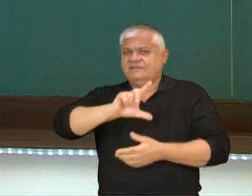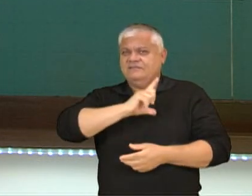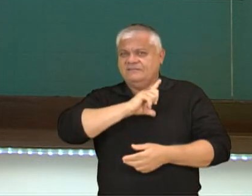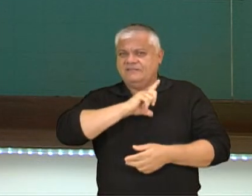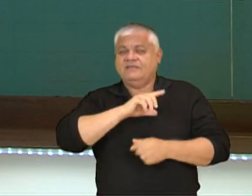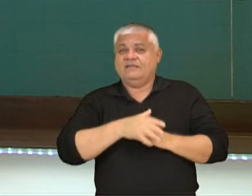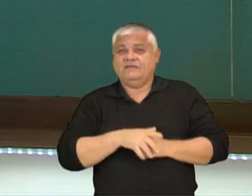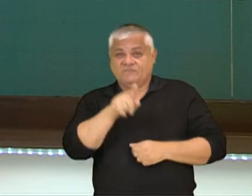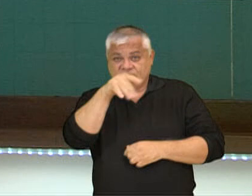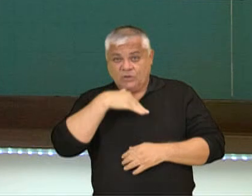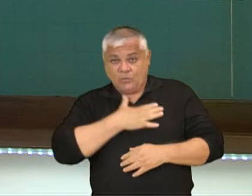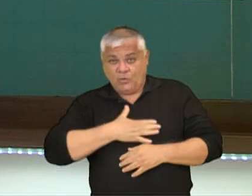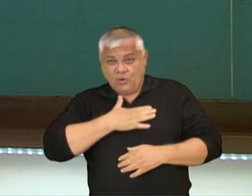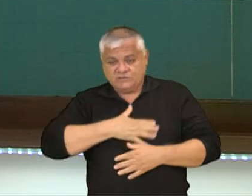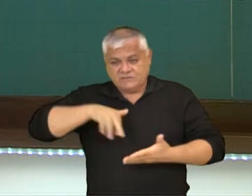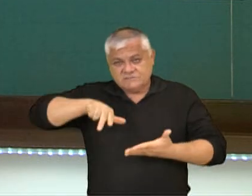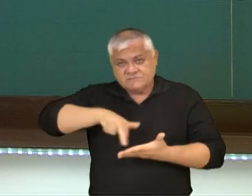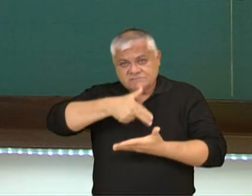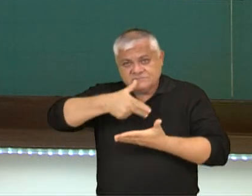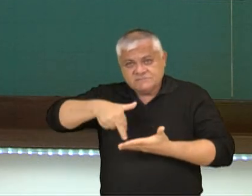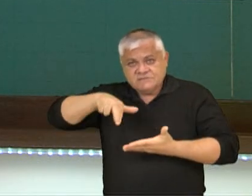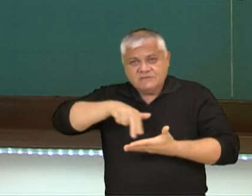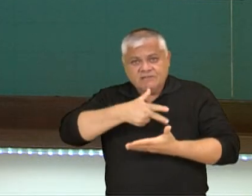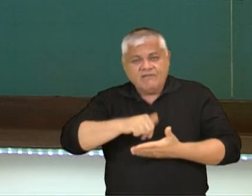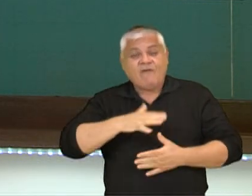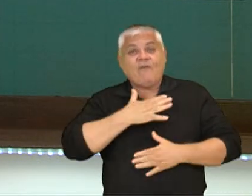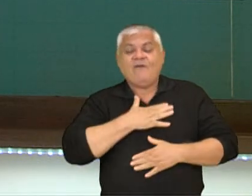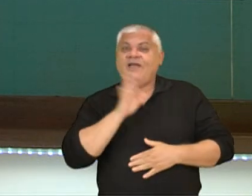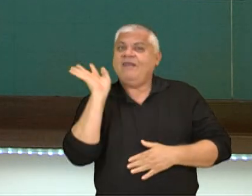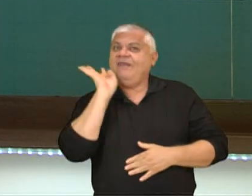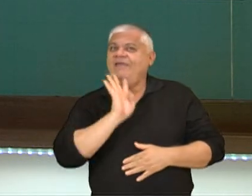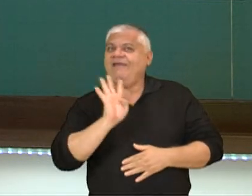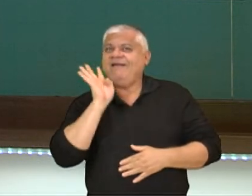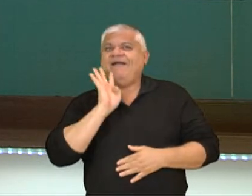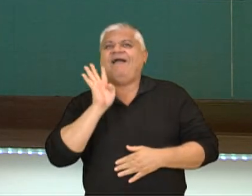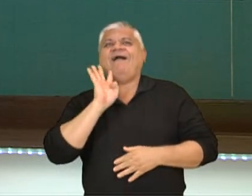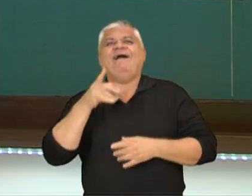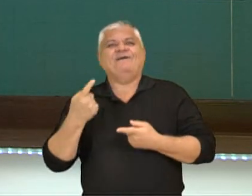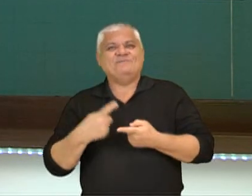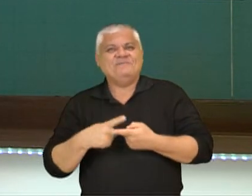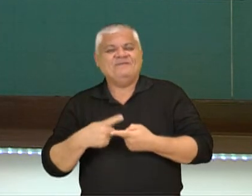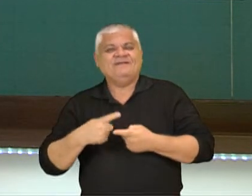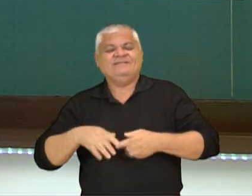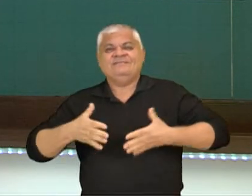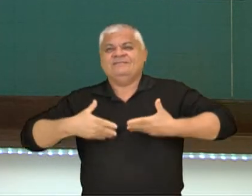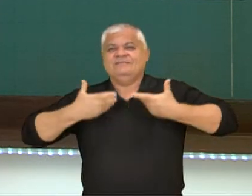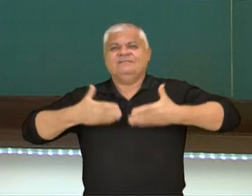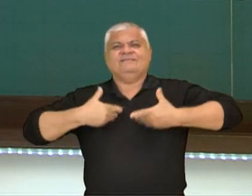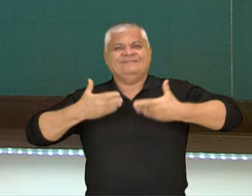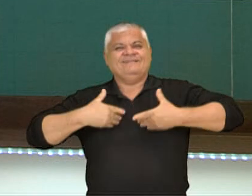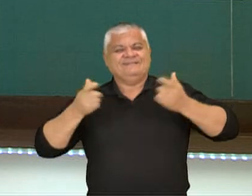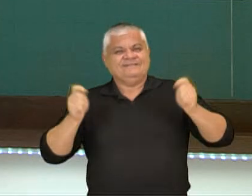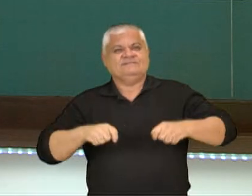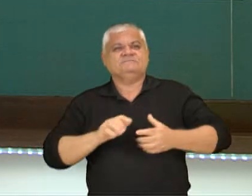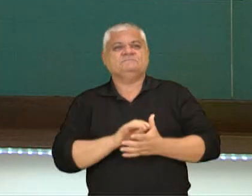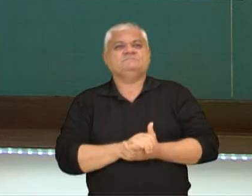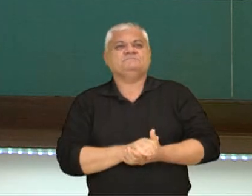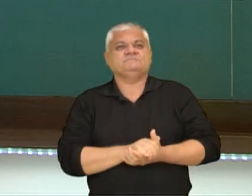E se você gosta de dançar, muitos gostam porque acham legal, né? Acham que deixa a gente mais alegre, enfim.